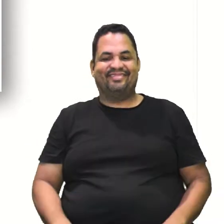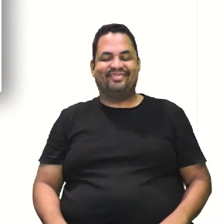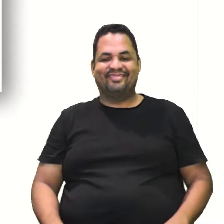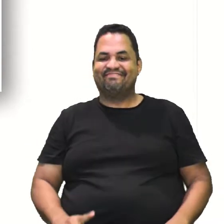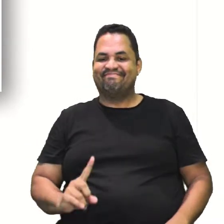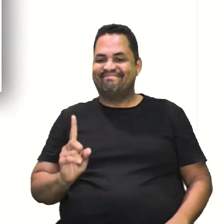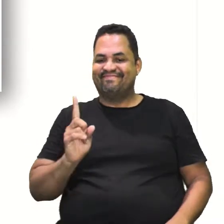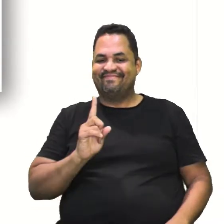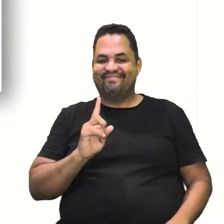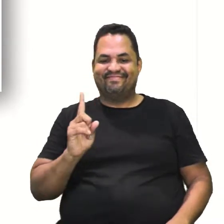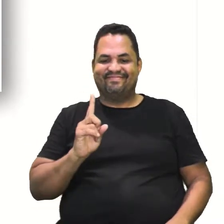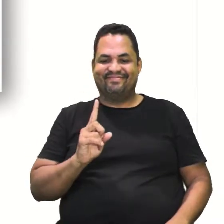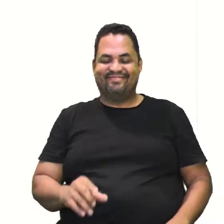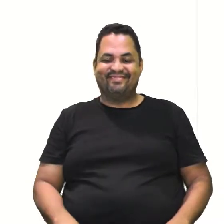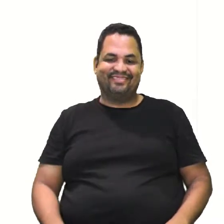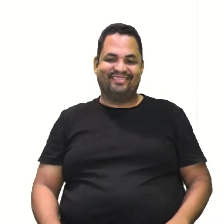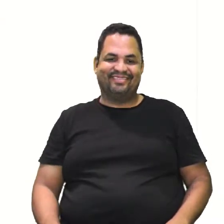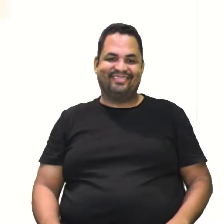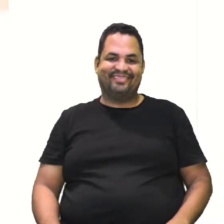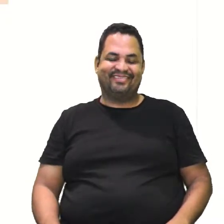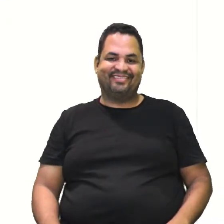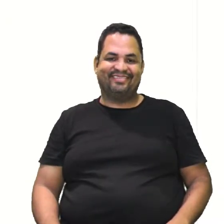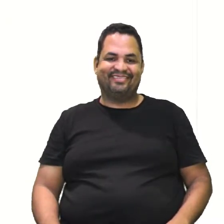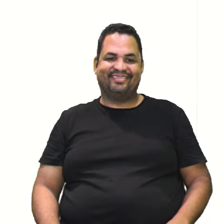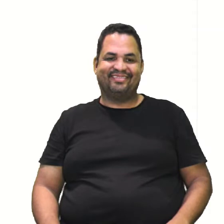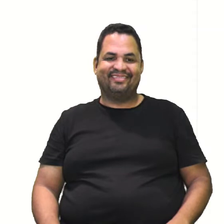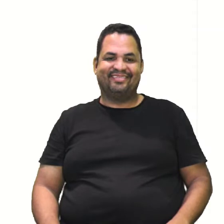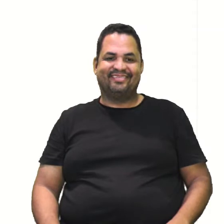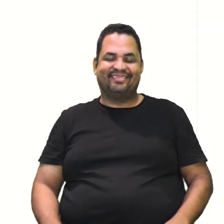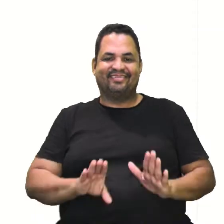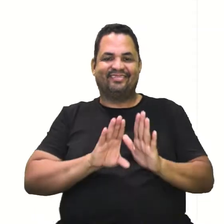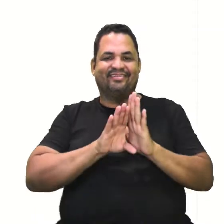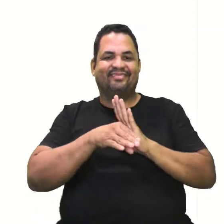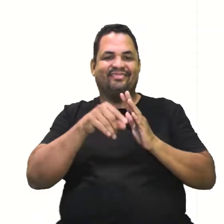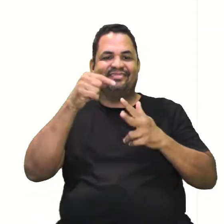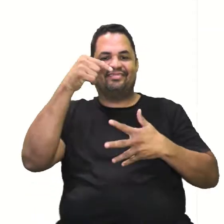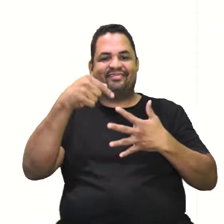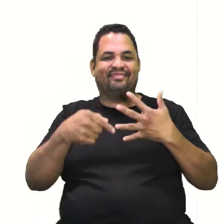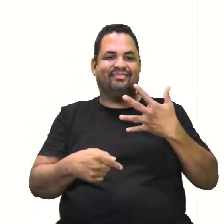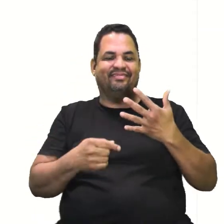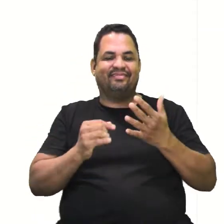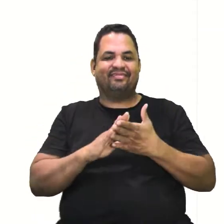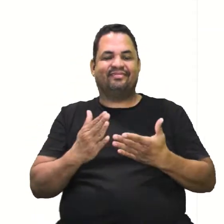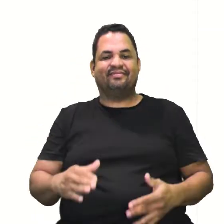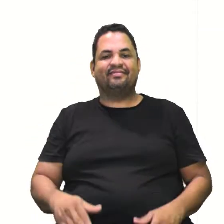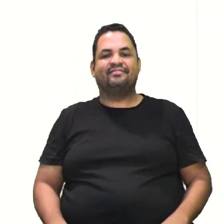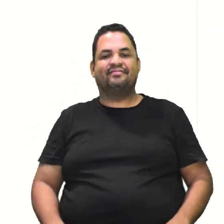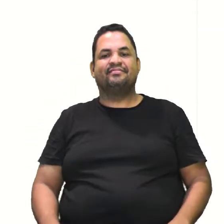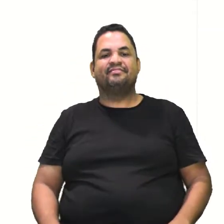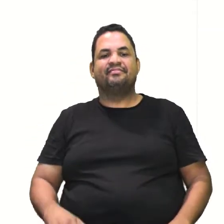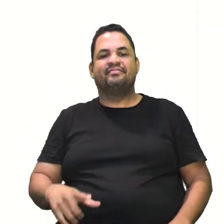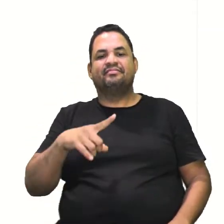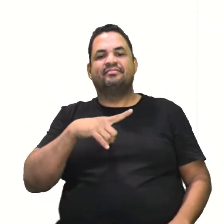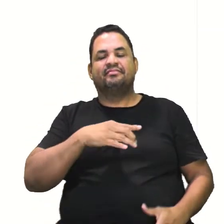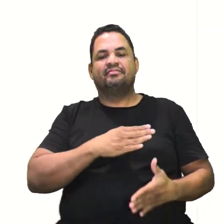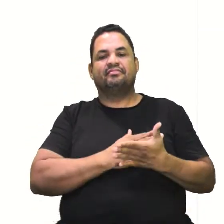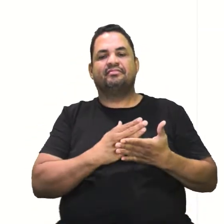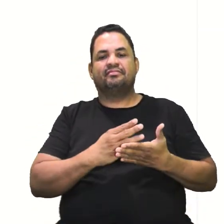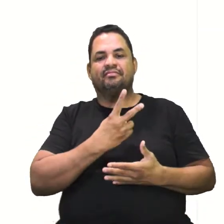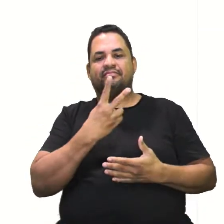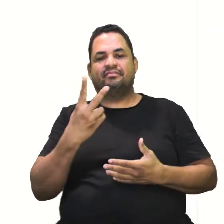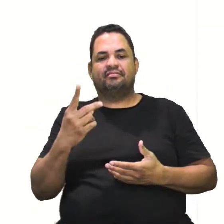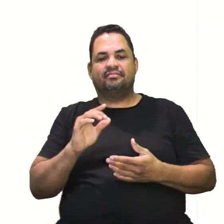Só Mas parece. não é. E aí, definição e elementos agora da hipérbole, vamos lá. Consideremos